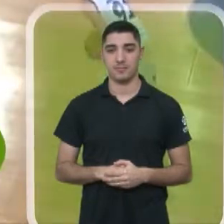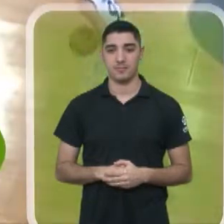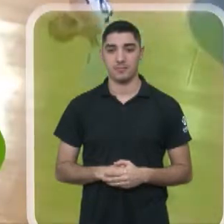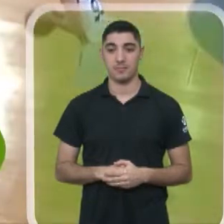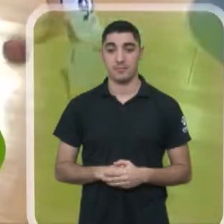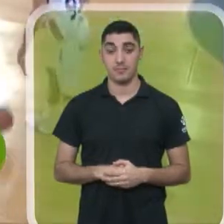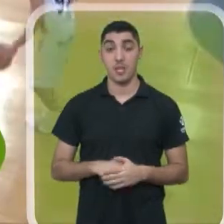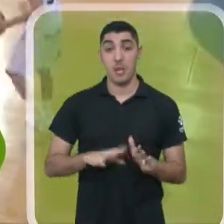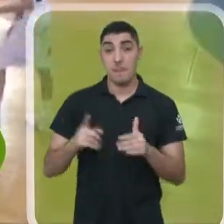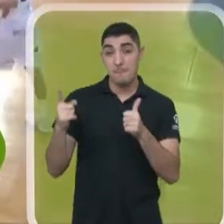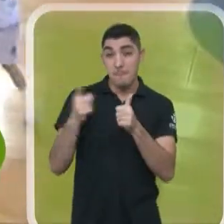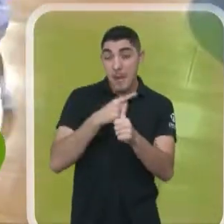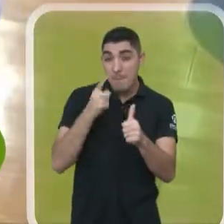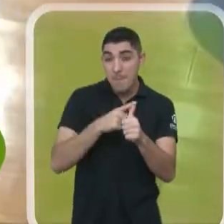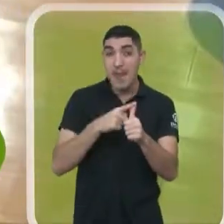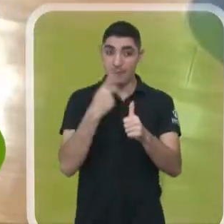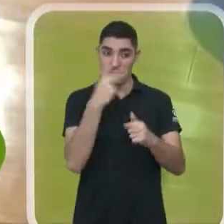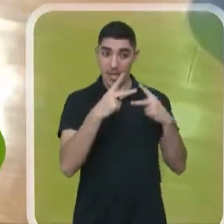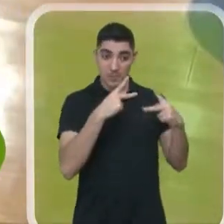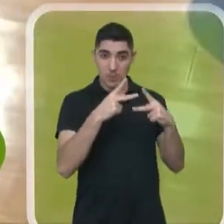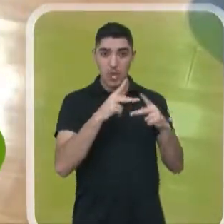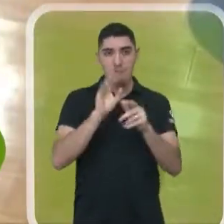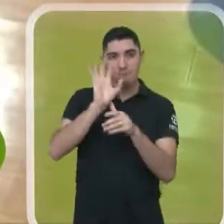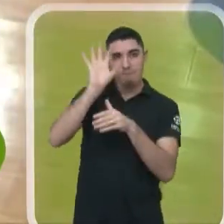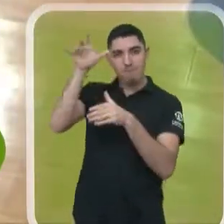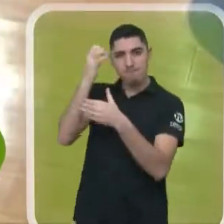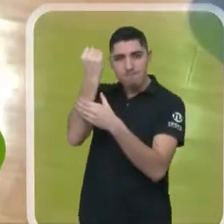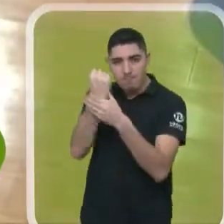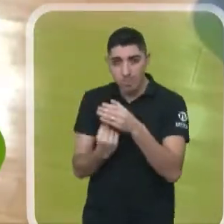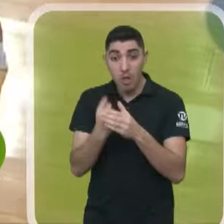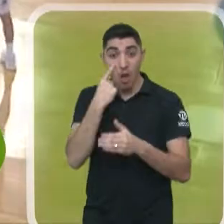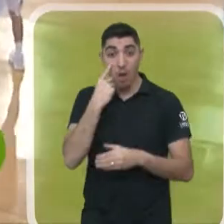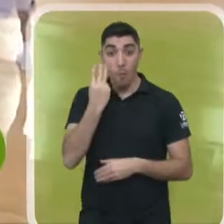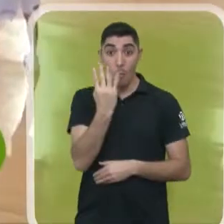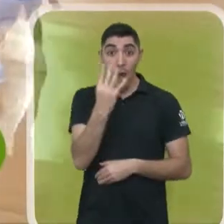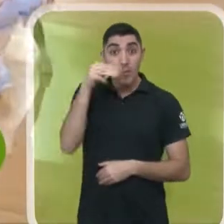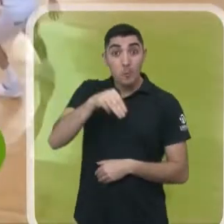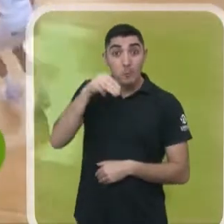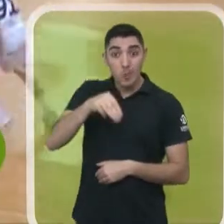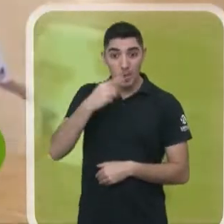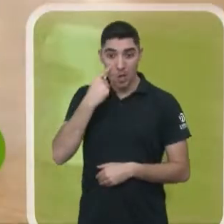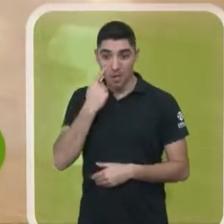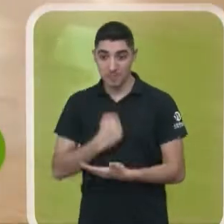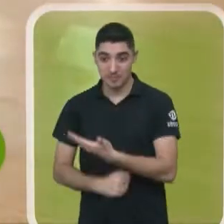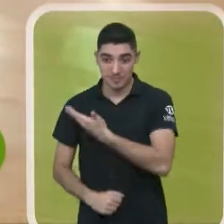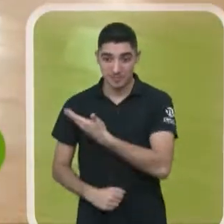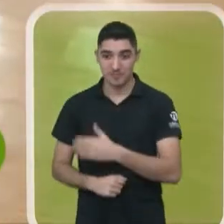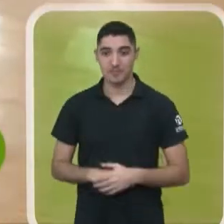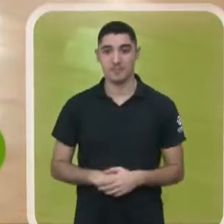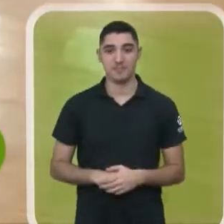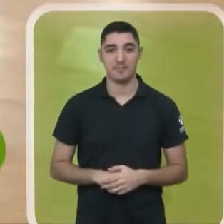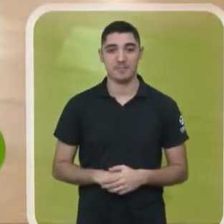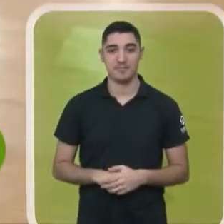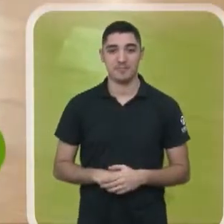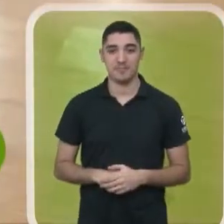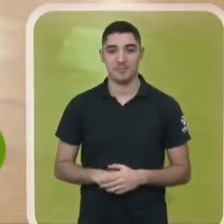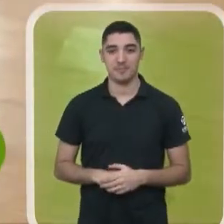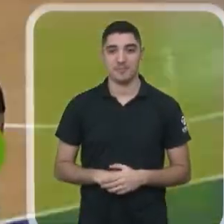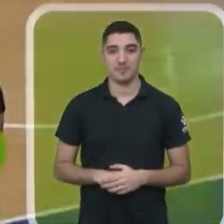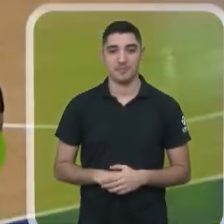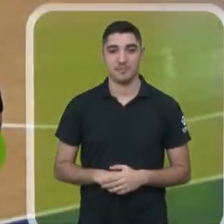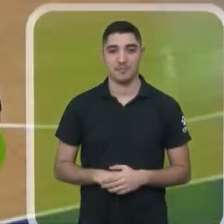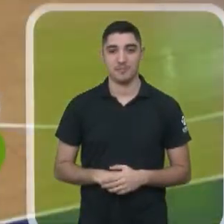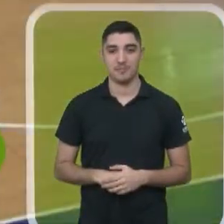é a primeira sexta do São José só saiu com mais de quatro minutos de jogo nesta infiltração de AD